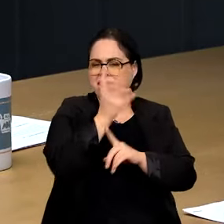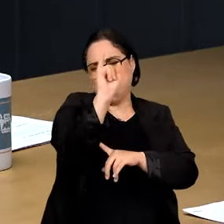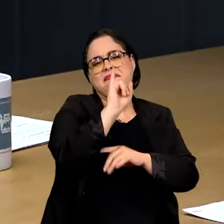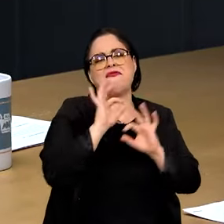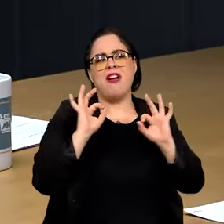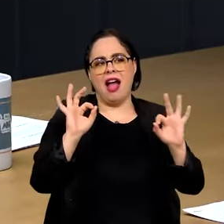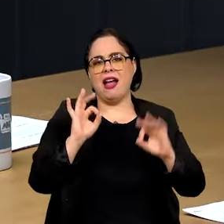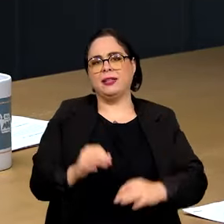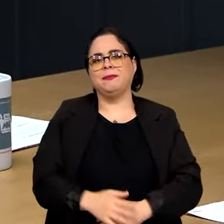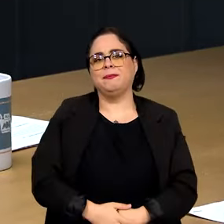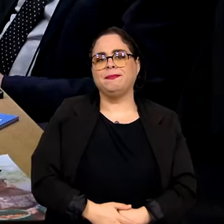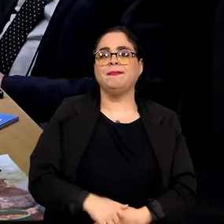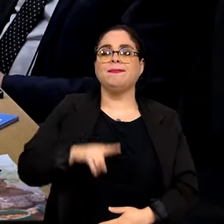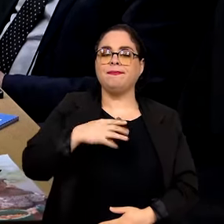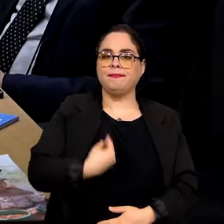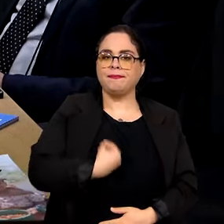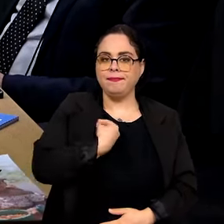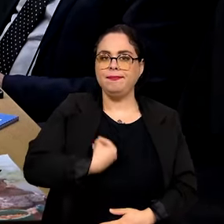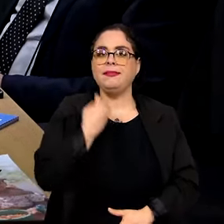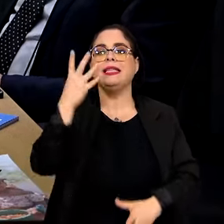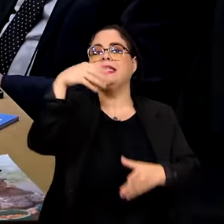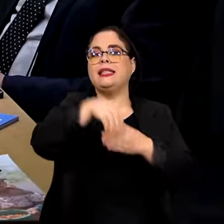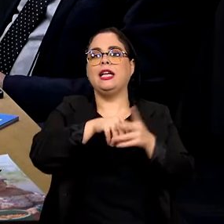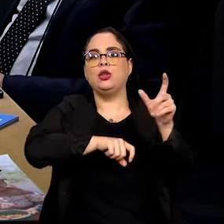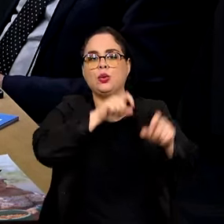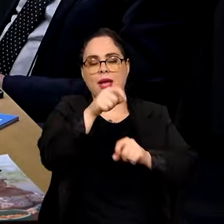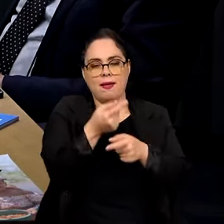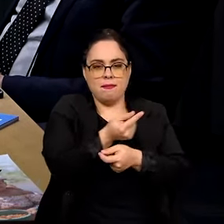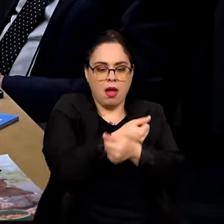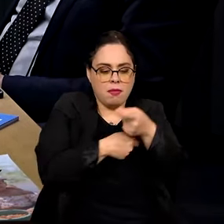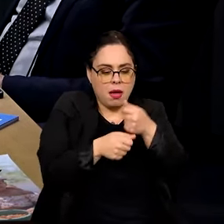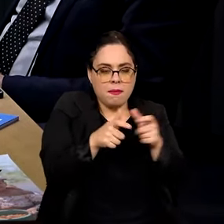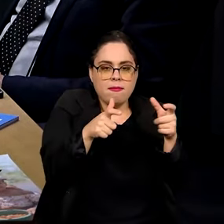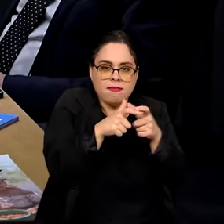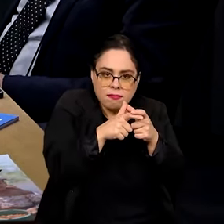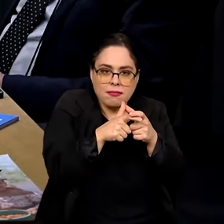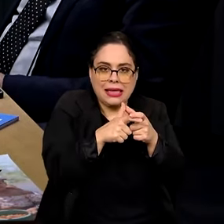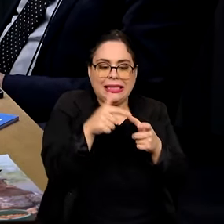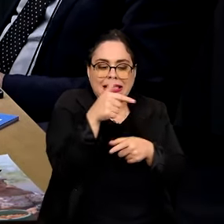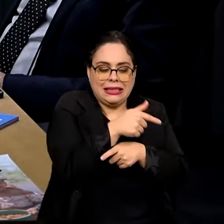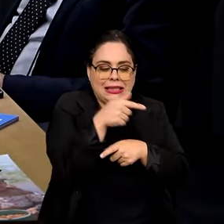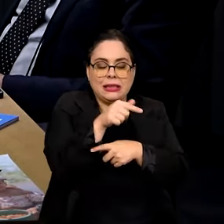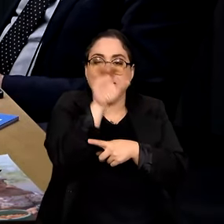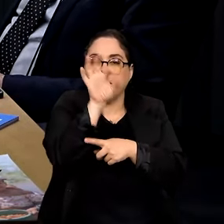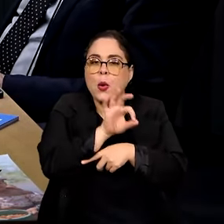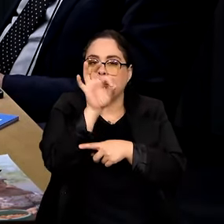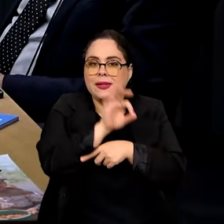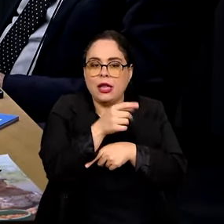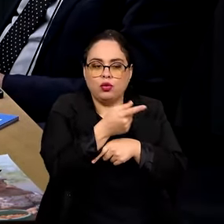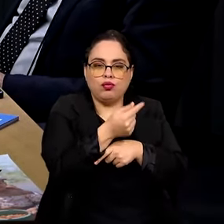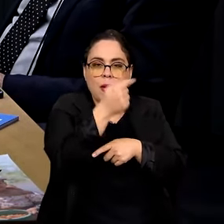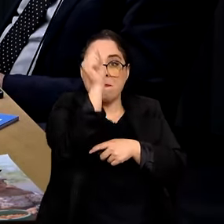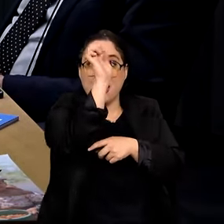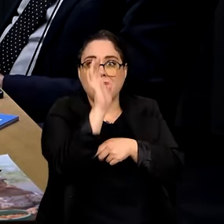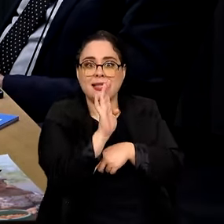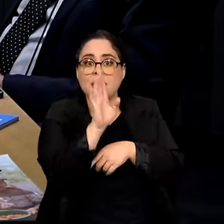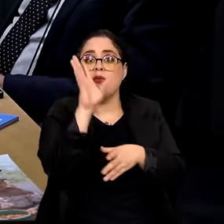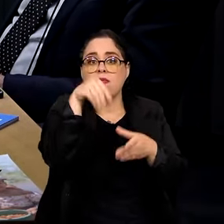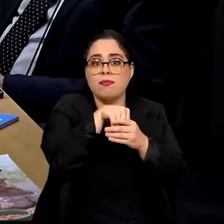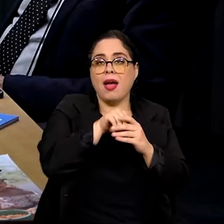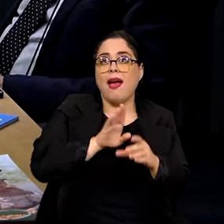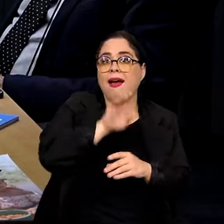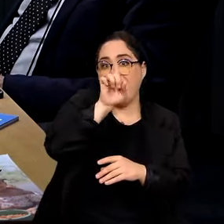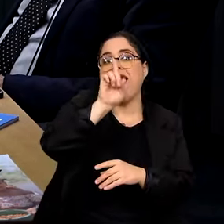né Eh ele tá muito concentrado hoje o microcrédito 77% do microcrédito do país está